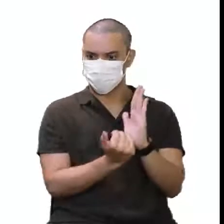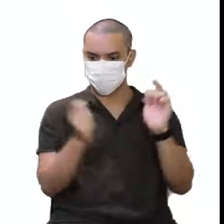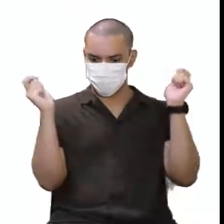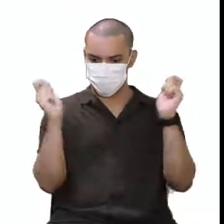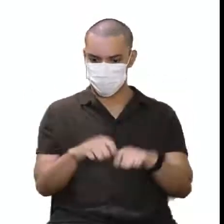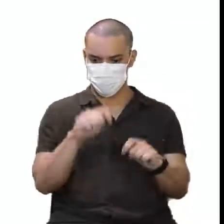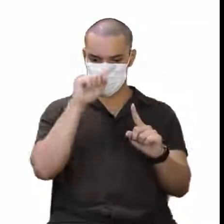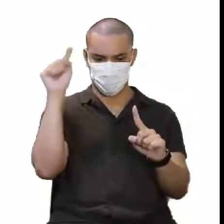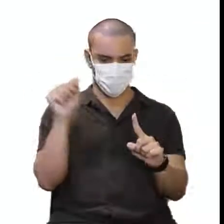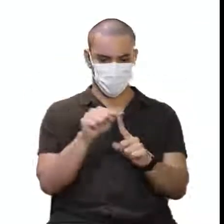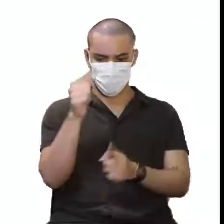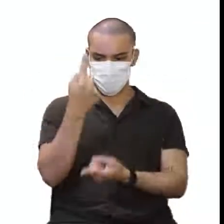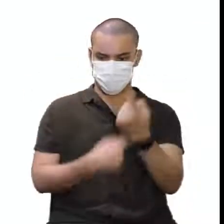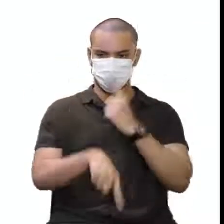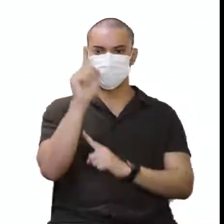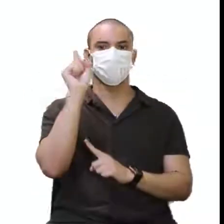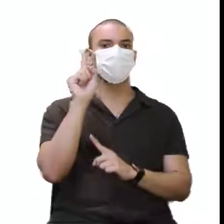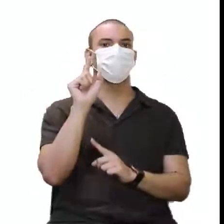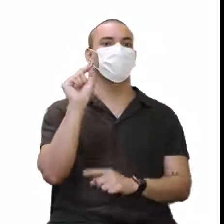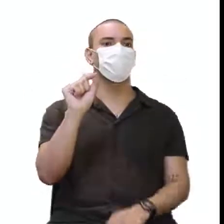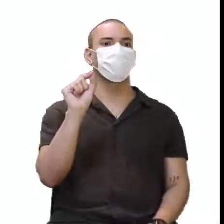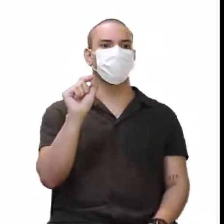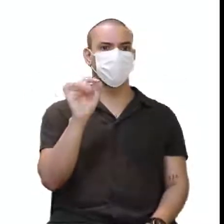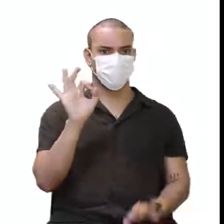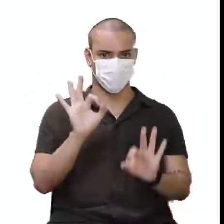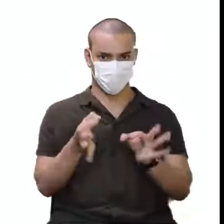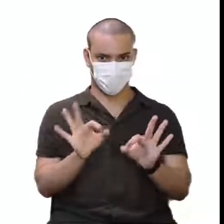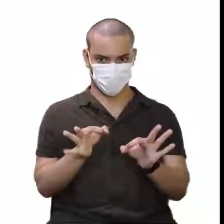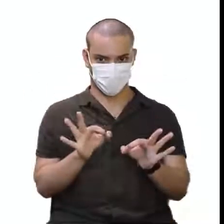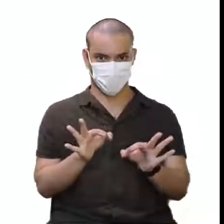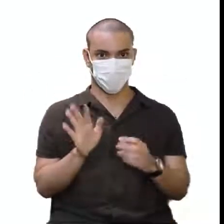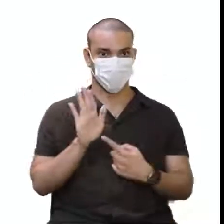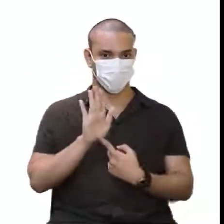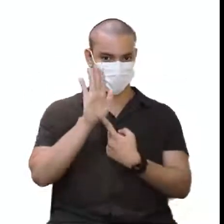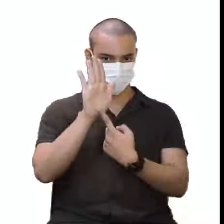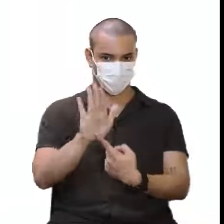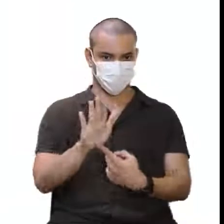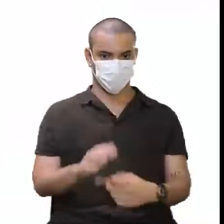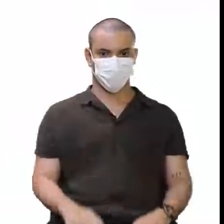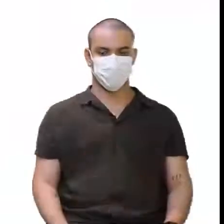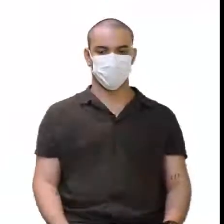seu objetivo. Certinho? Então vamos lá.